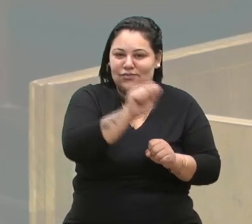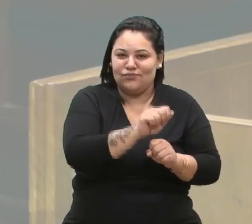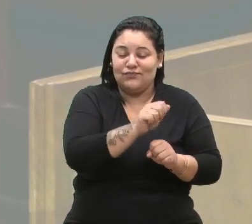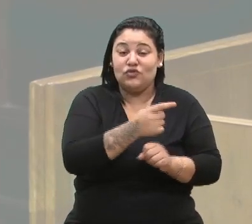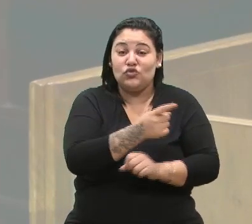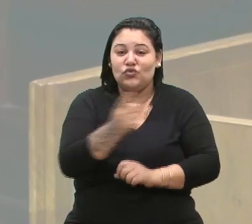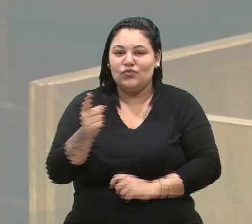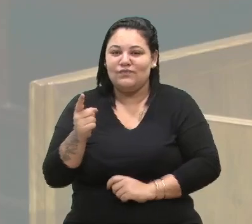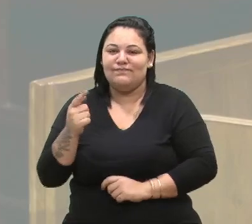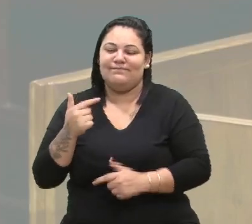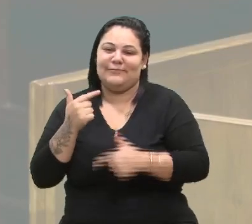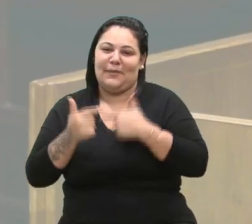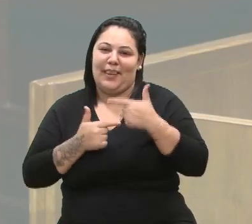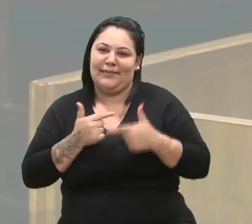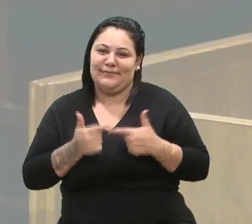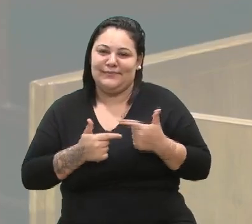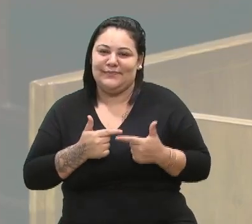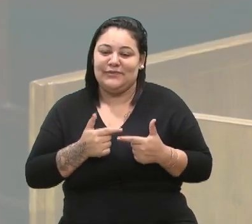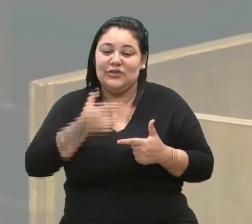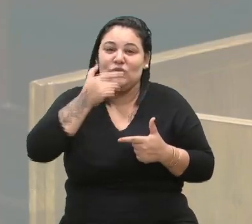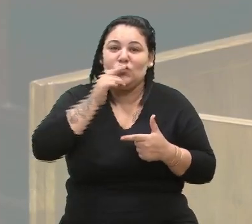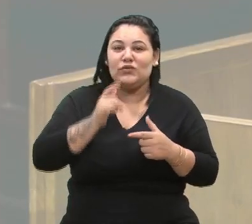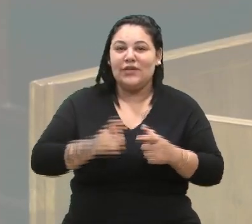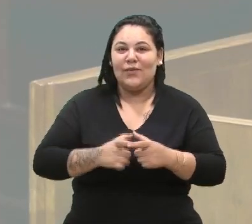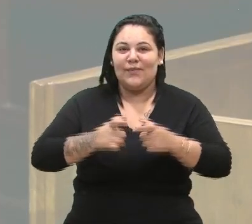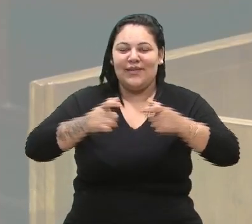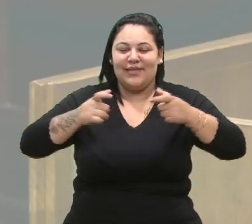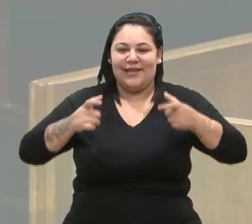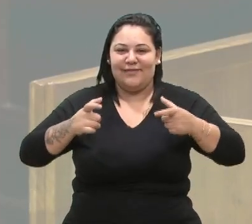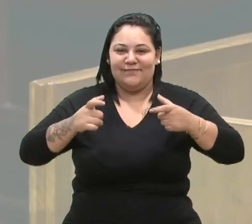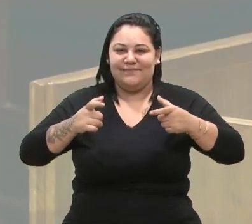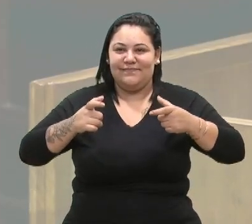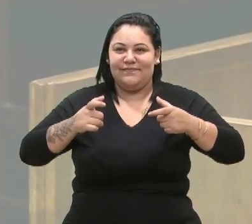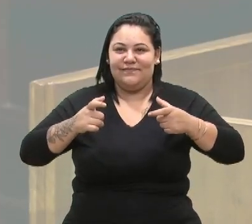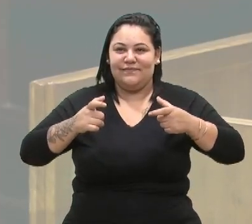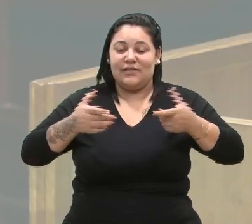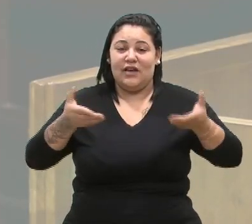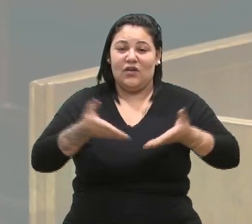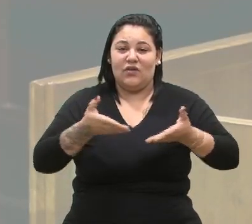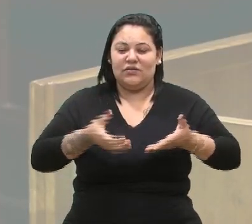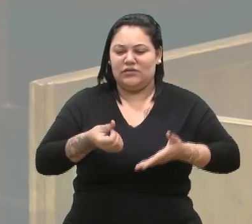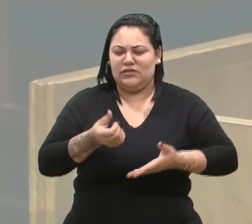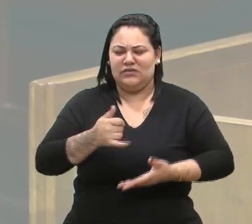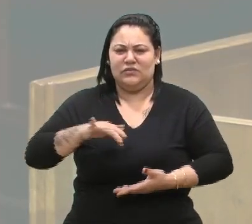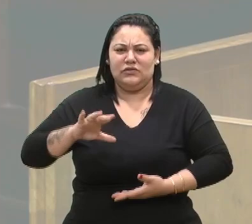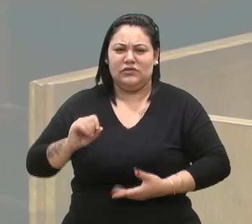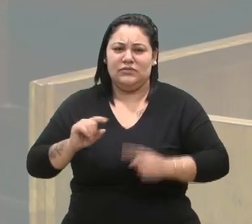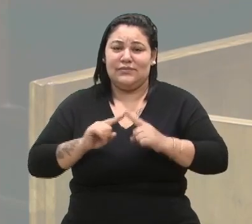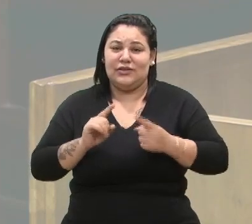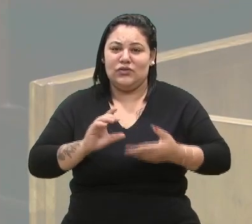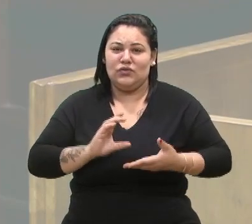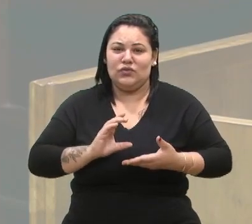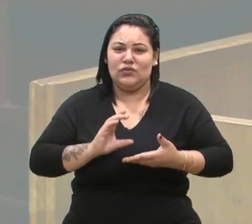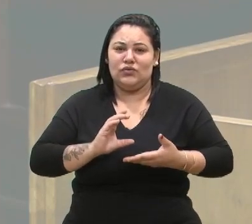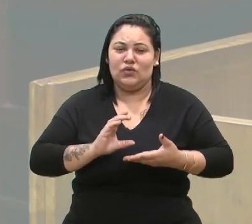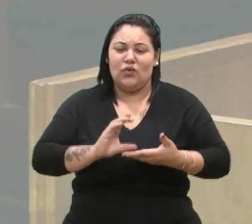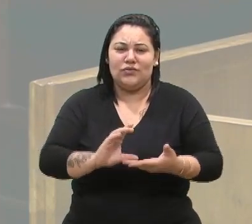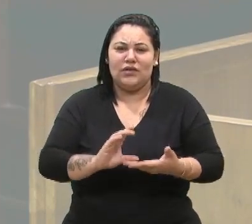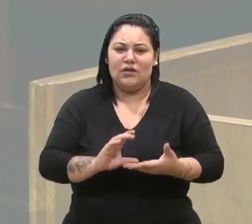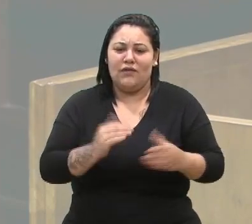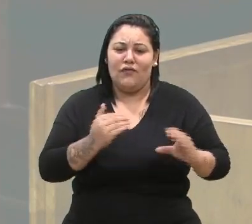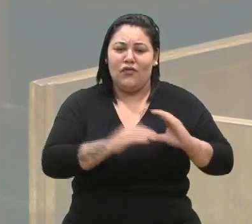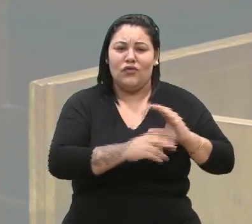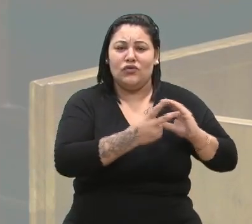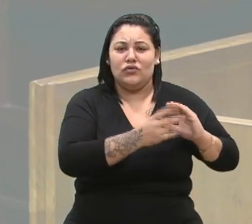trabalhou para que aumentasse o recurso, que deve estar em 6 milhões, mas que o Conselho destinou 2 especificamente para